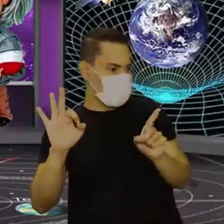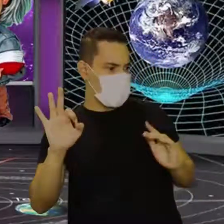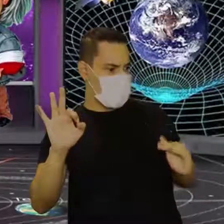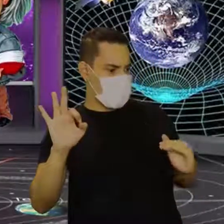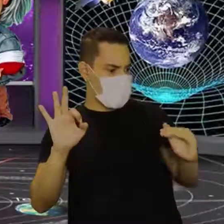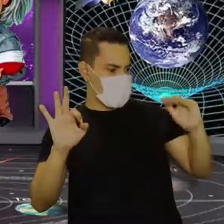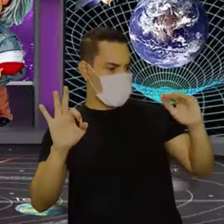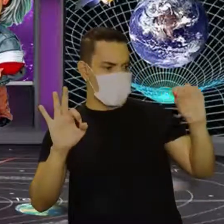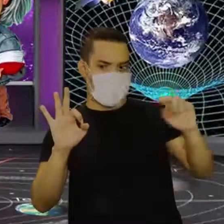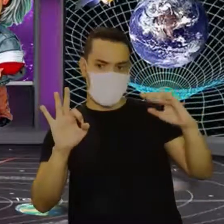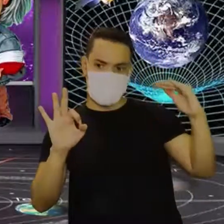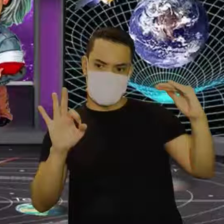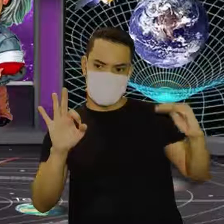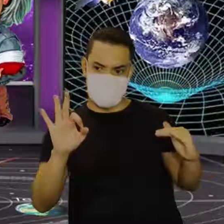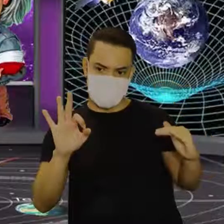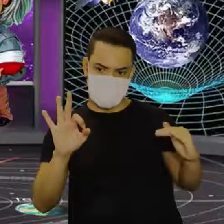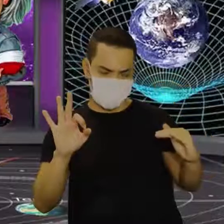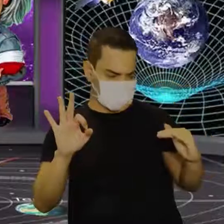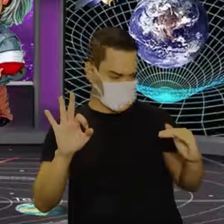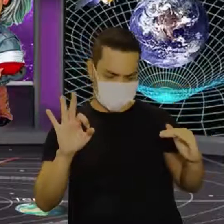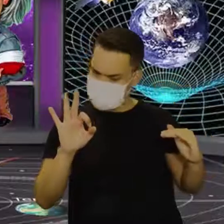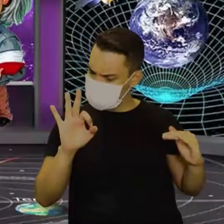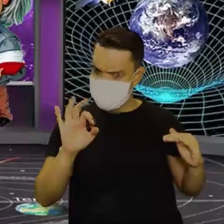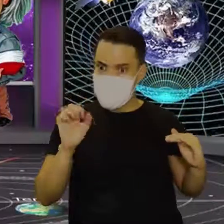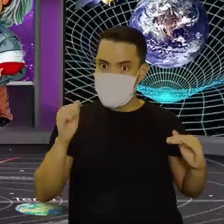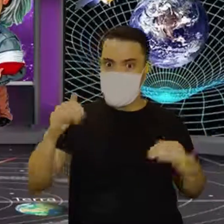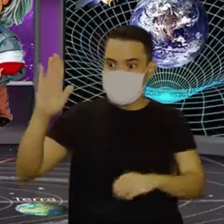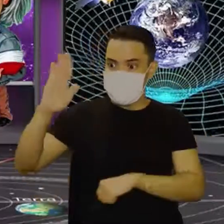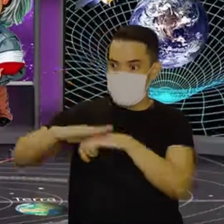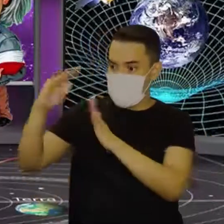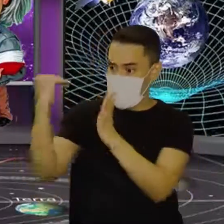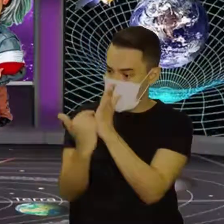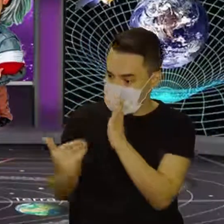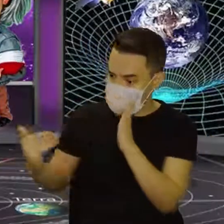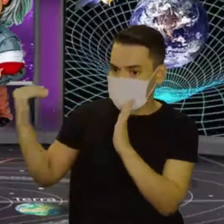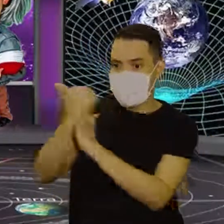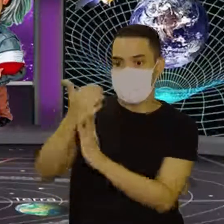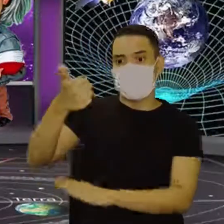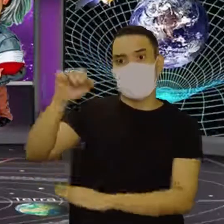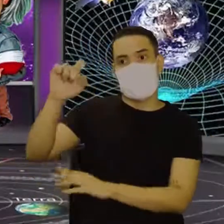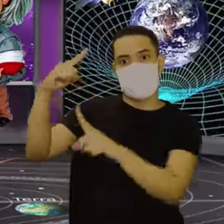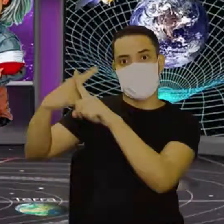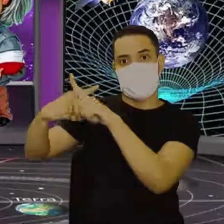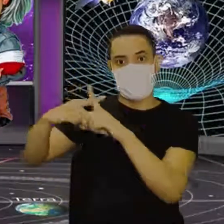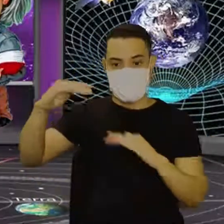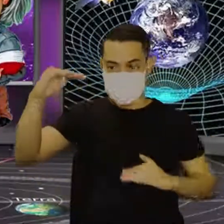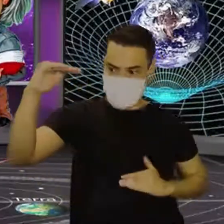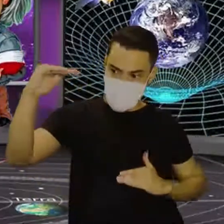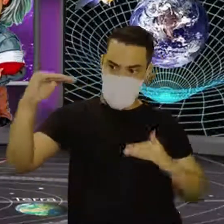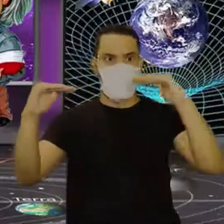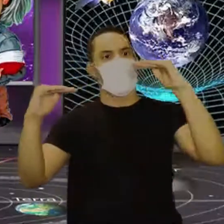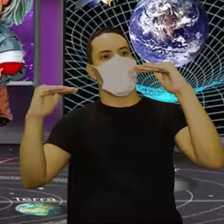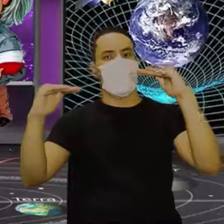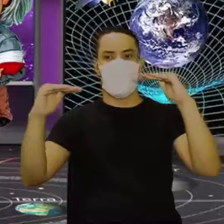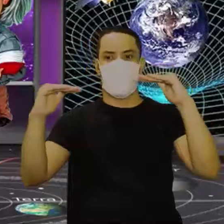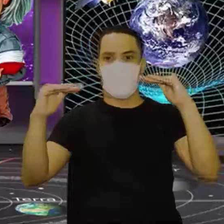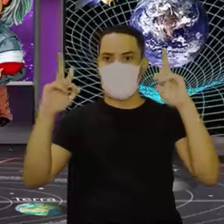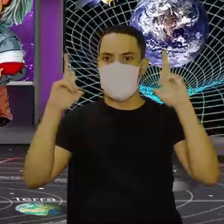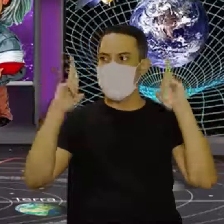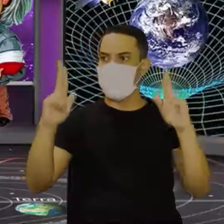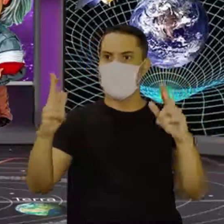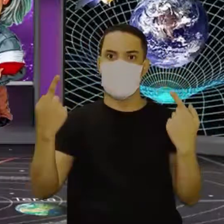aumenta tanto ou diminui tanto. Mas se eu aumentar o 10 vezes, continua proporcional. Então o que acontece?